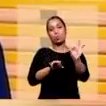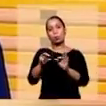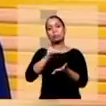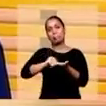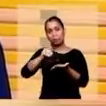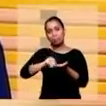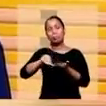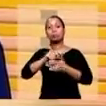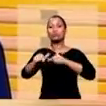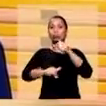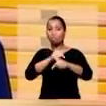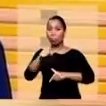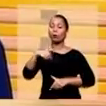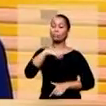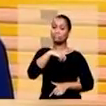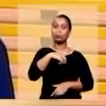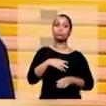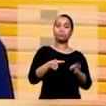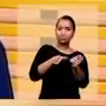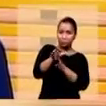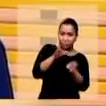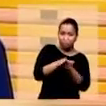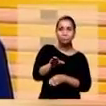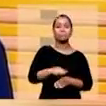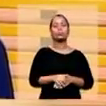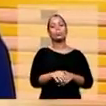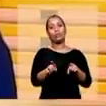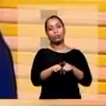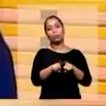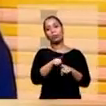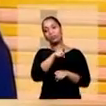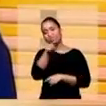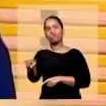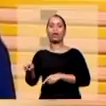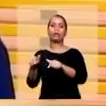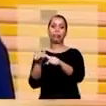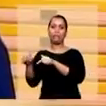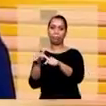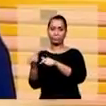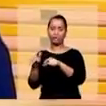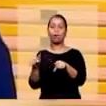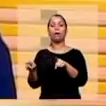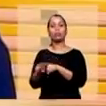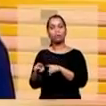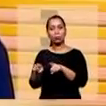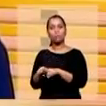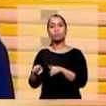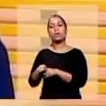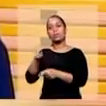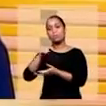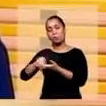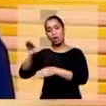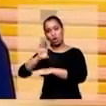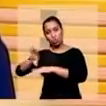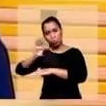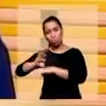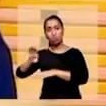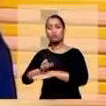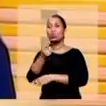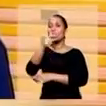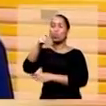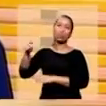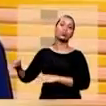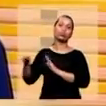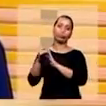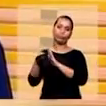na Secretaria do Trabalho que envolva orientação, encaminhamento para o balcão de emprego, encaminhamento para a qualificação e para